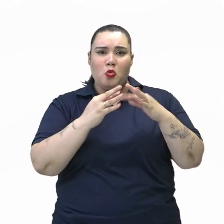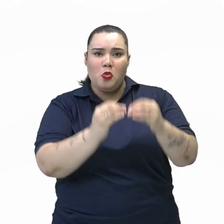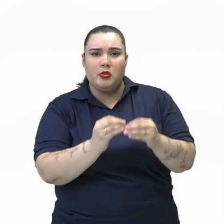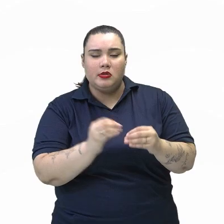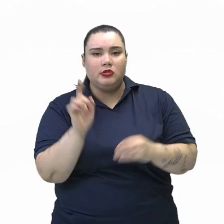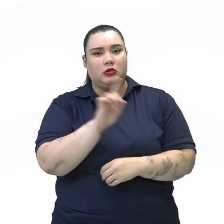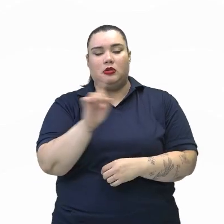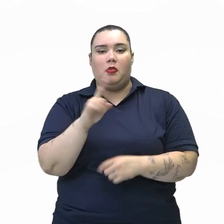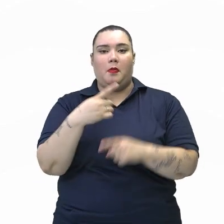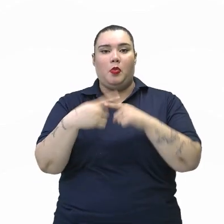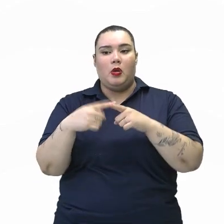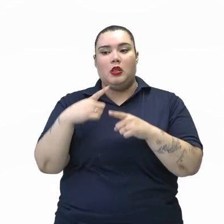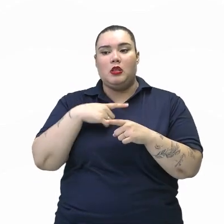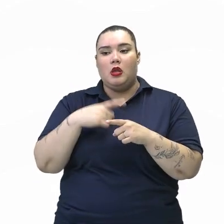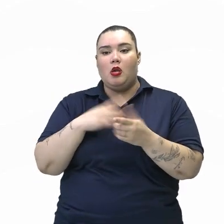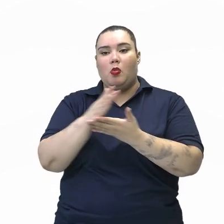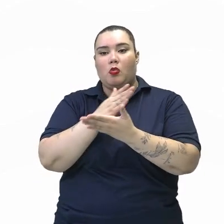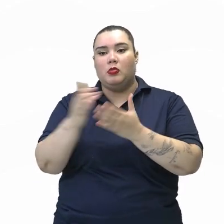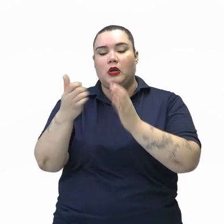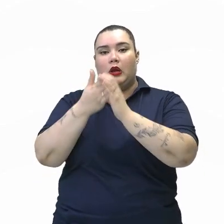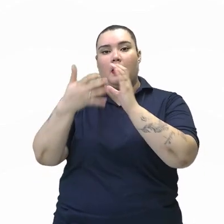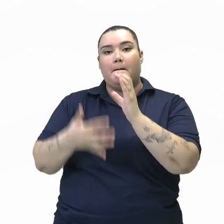uma característica mais peculiar